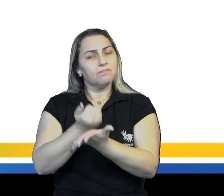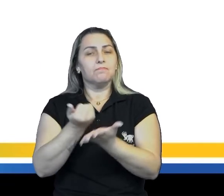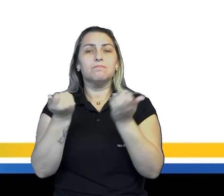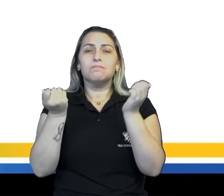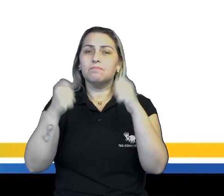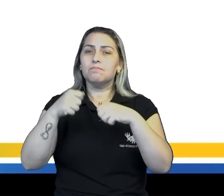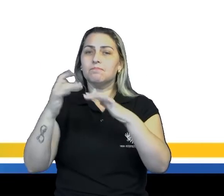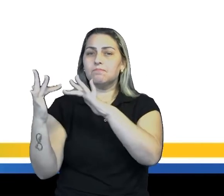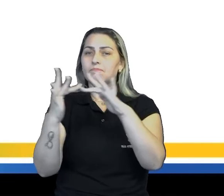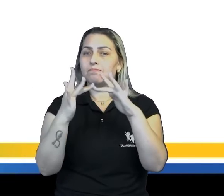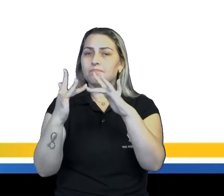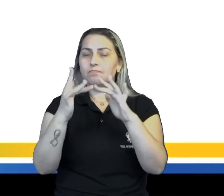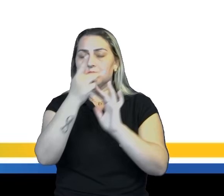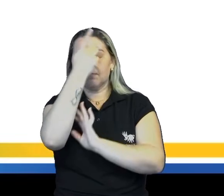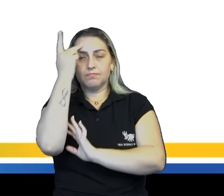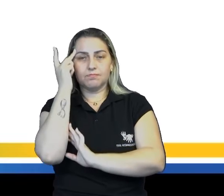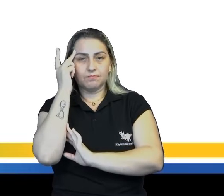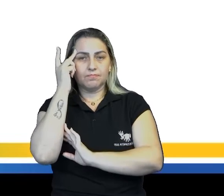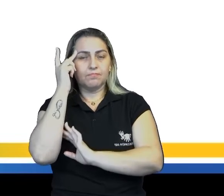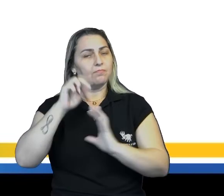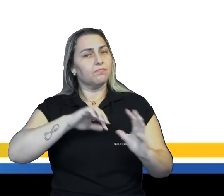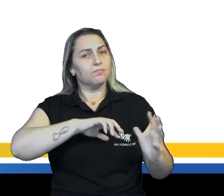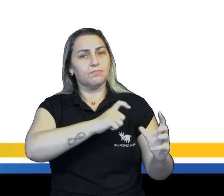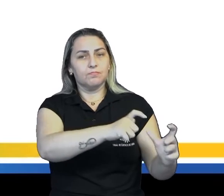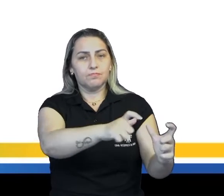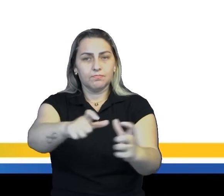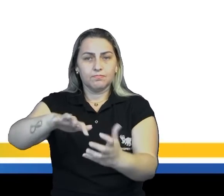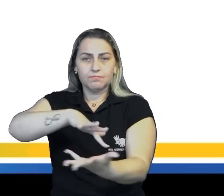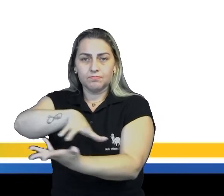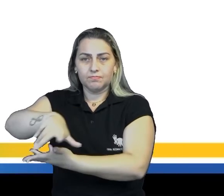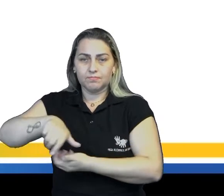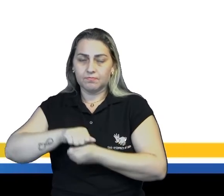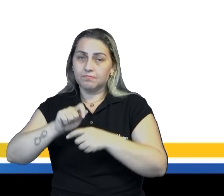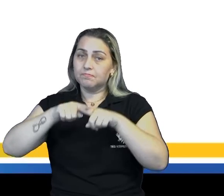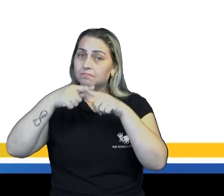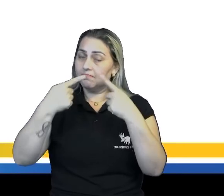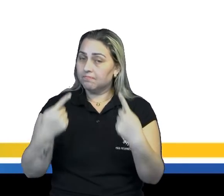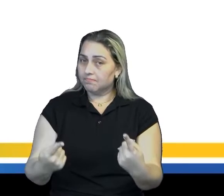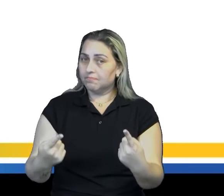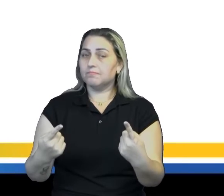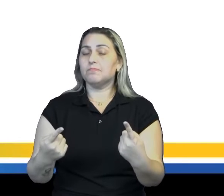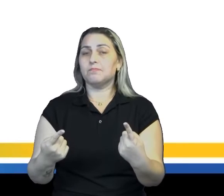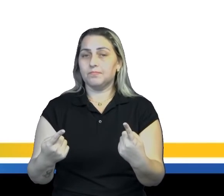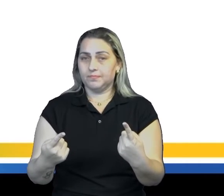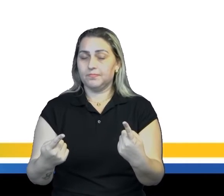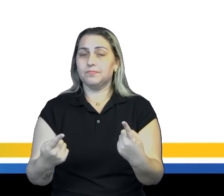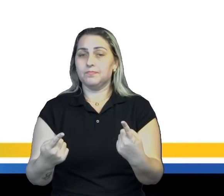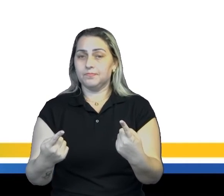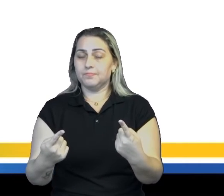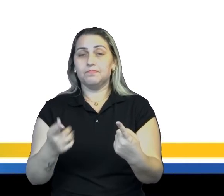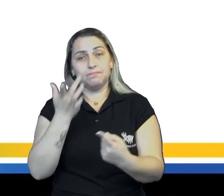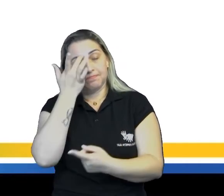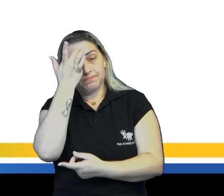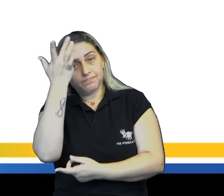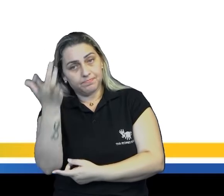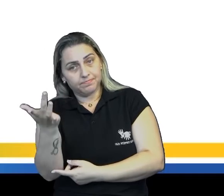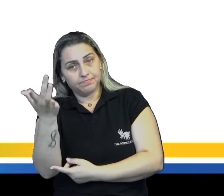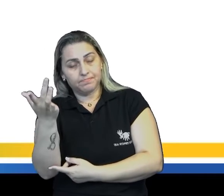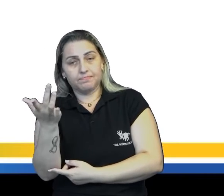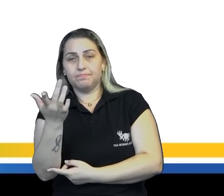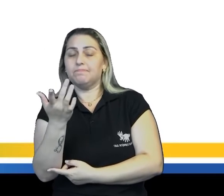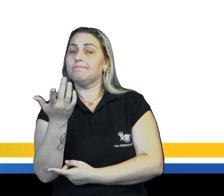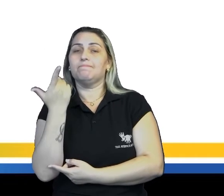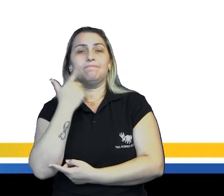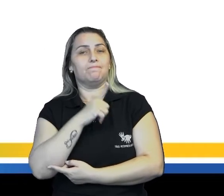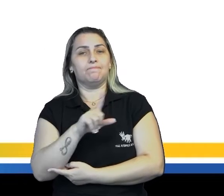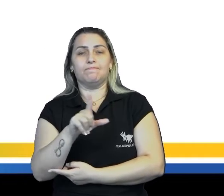permitem contato com pessoas de todos os cantos do planeta. Mas apesar de todas essas facilidades, nem